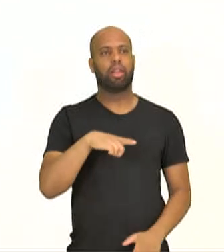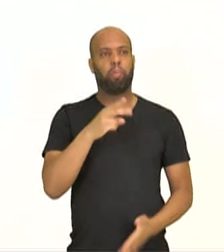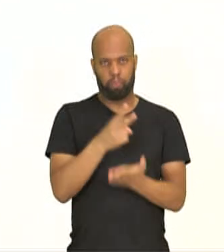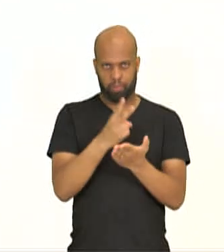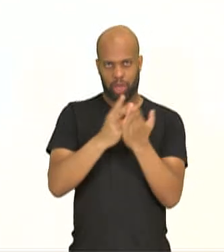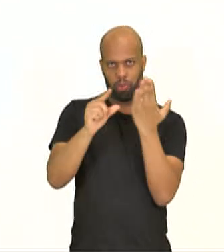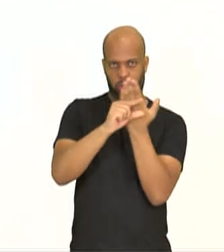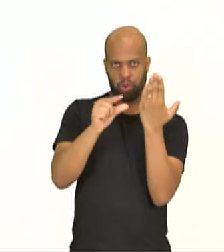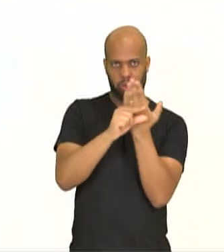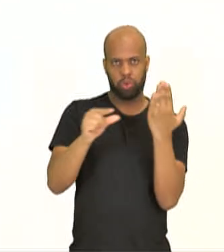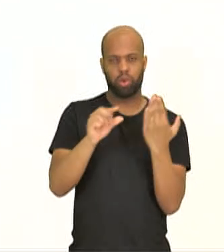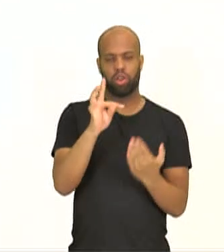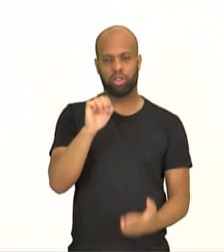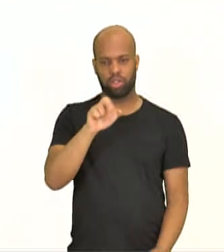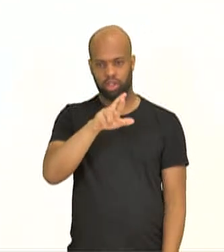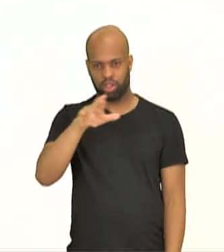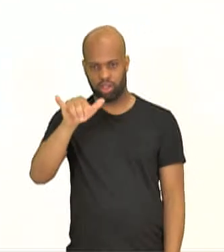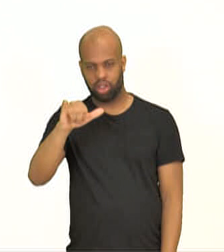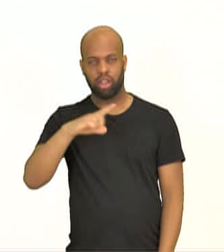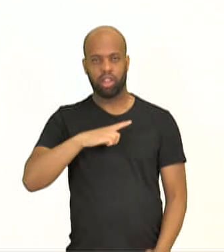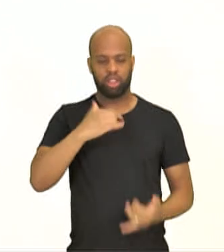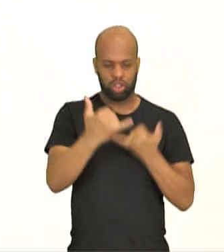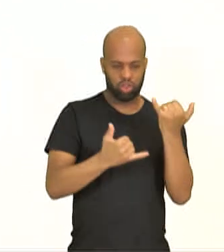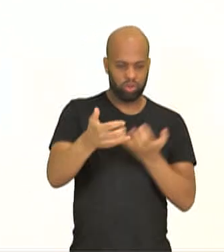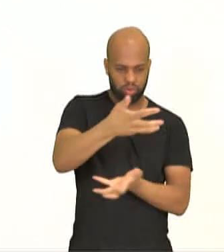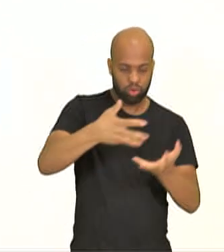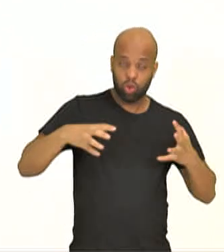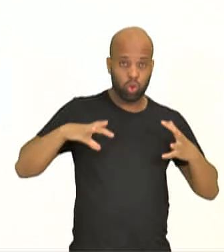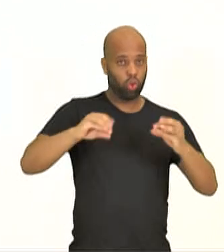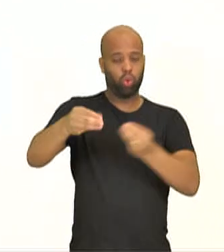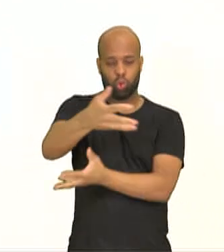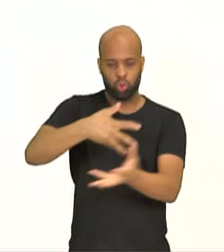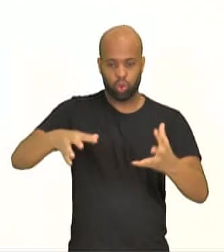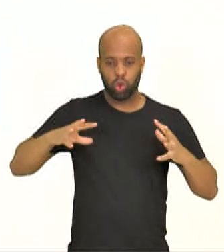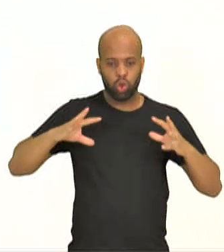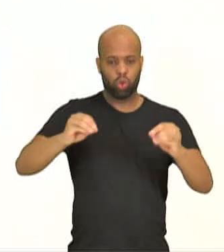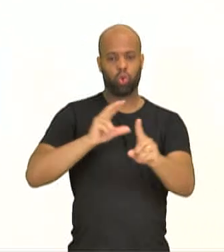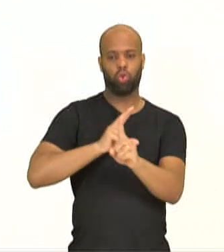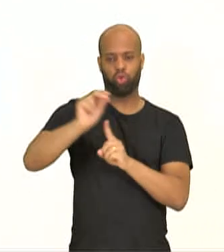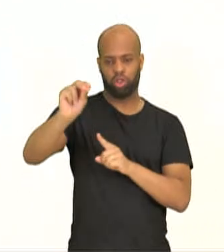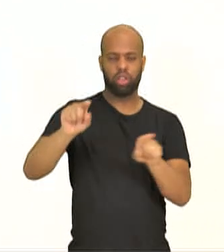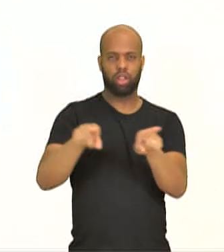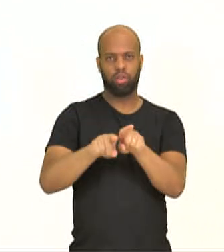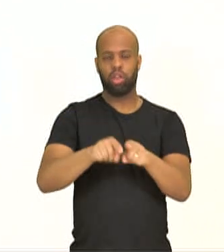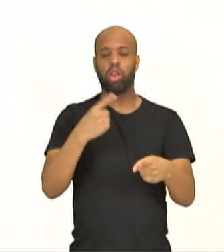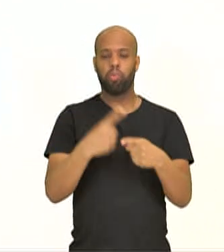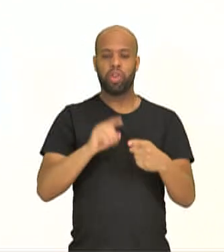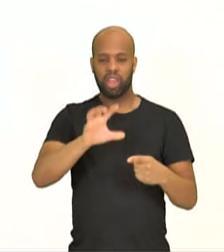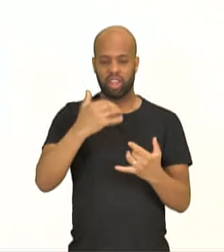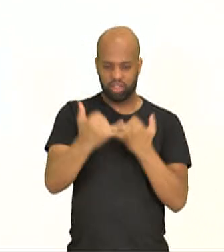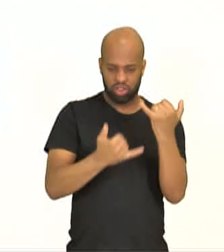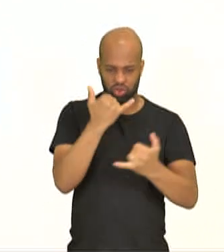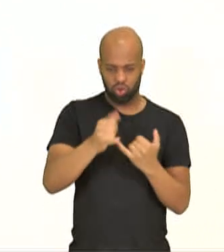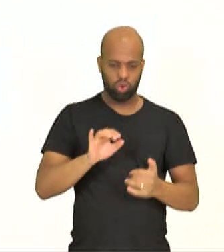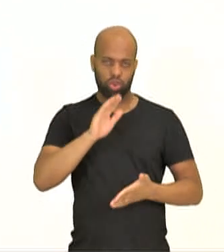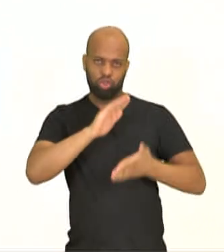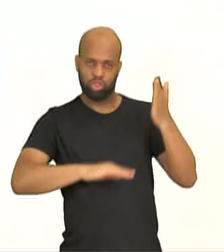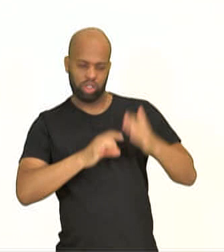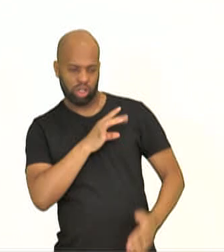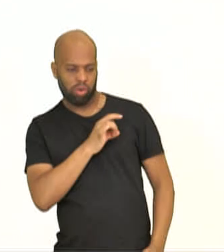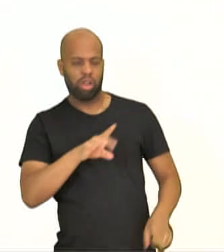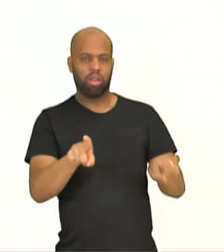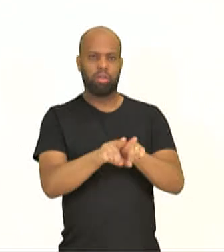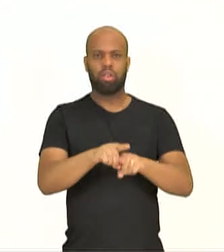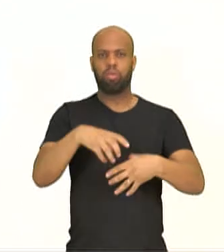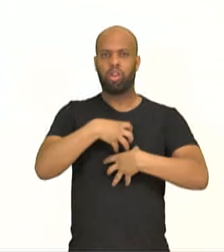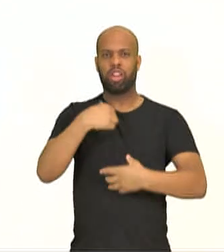nos jogos cooperativos todo mundo coopera e todos ganham, pois tais jogos eliminam o medo e o sentimento de fracasso. Eles